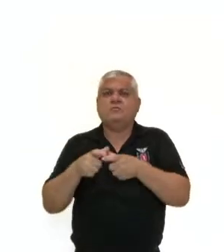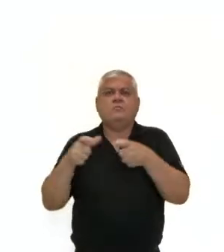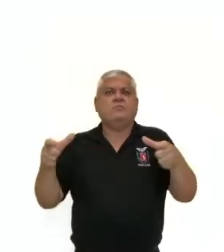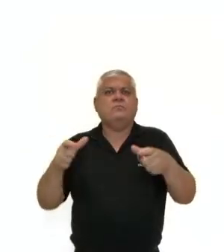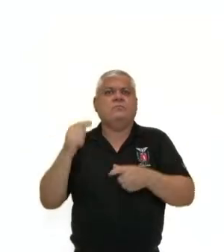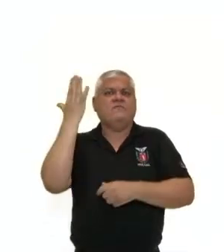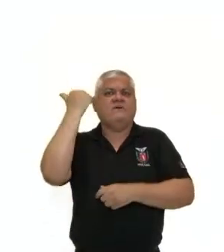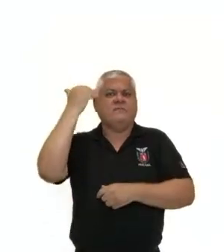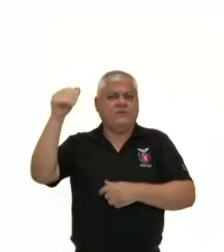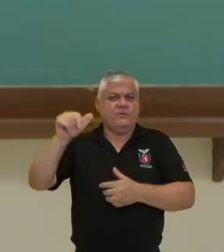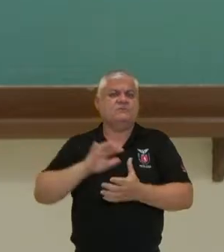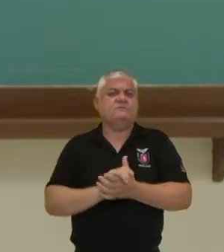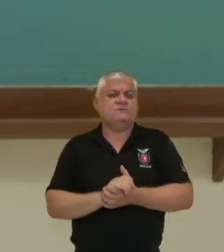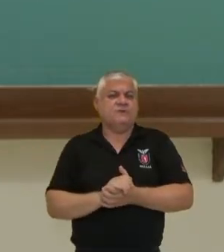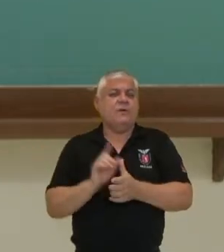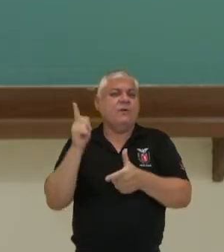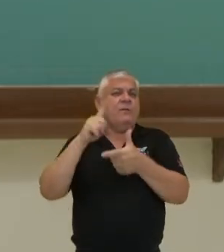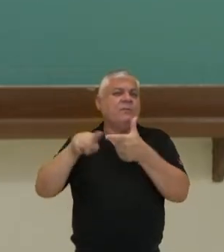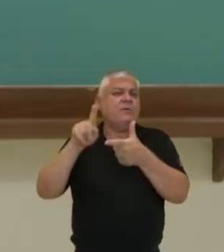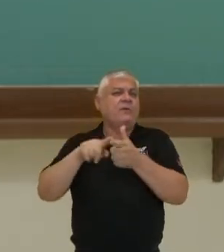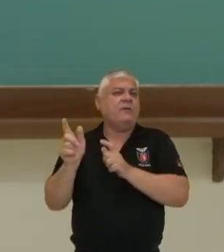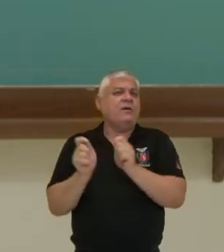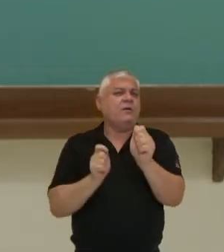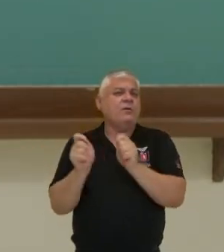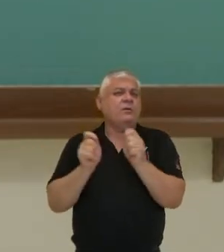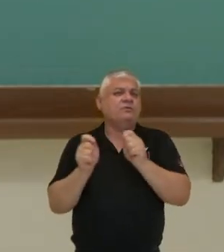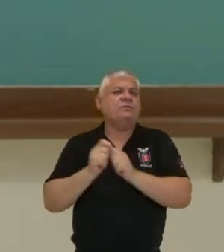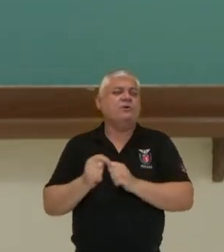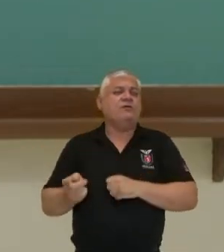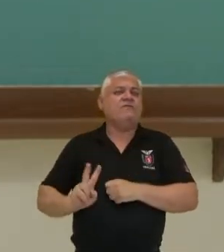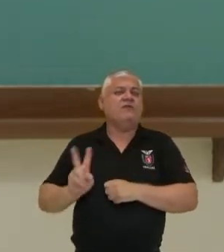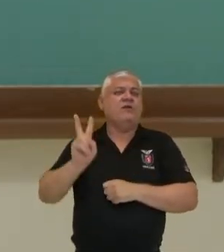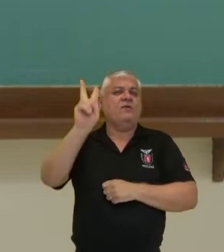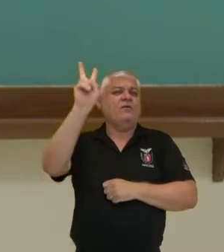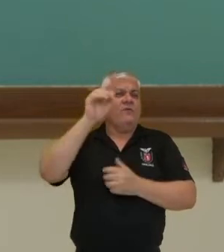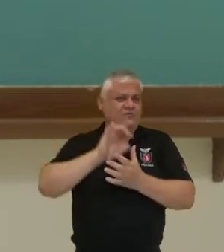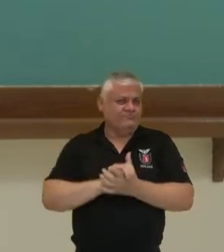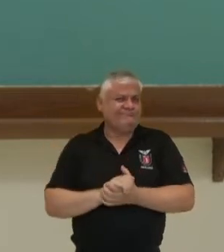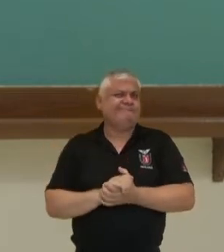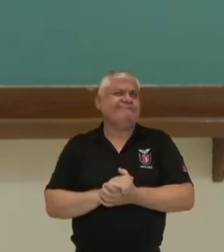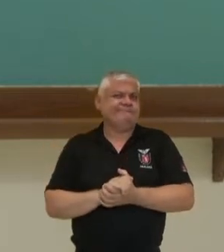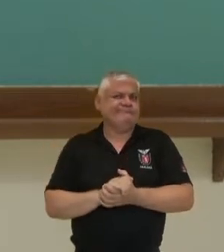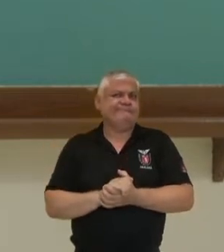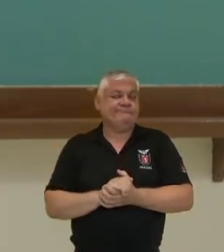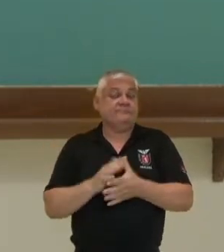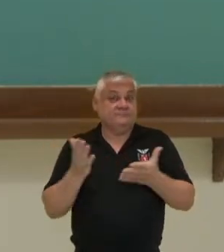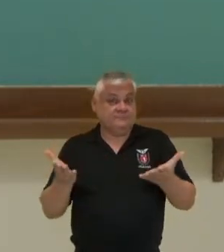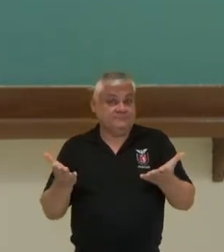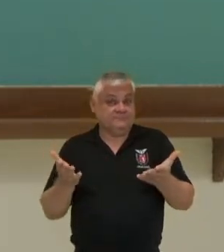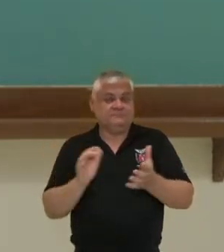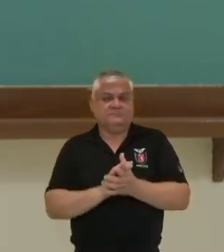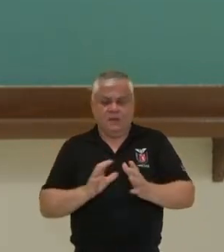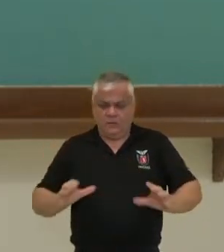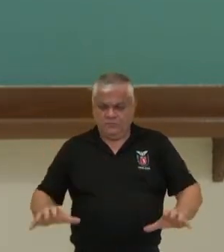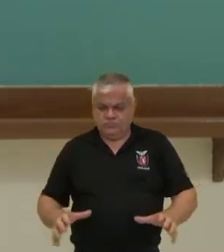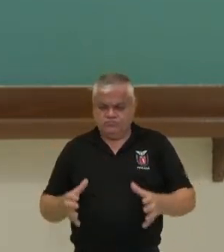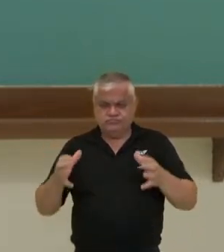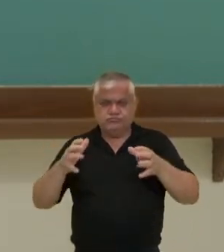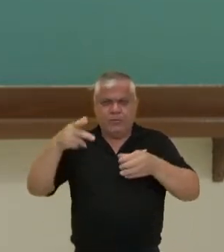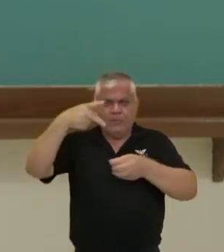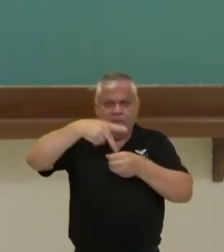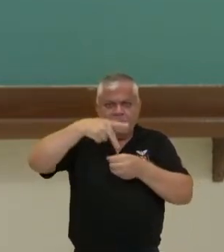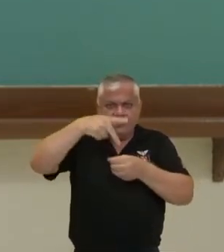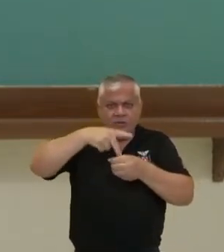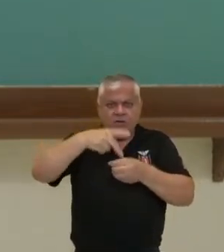mundo o problema é que eles controlam o valor do preço do barril do petróleo Então se eles vão vender